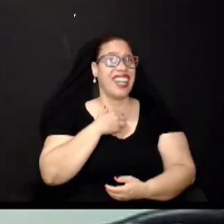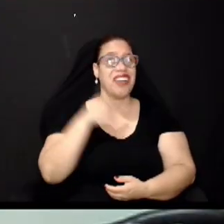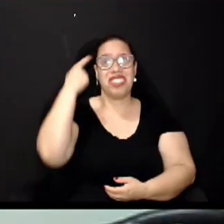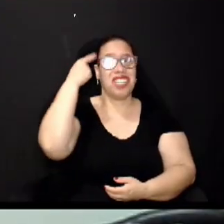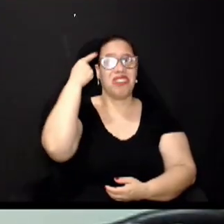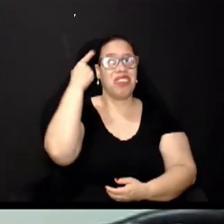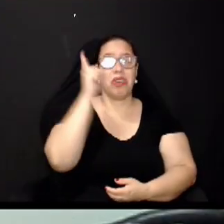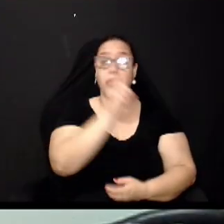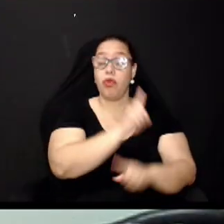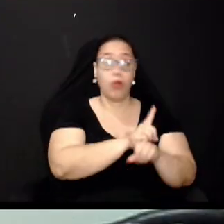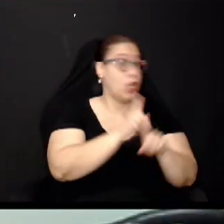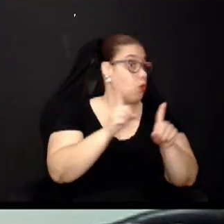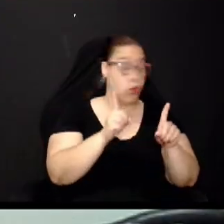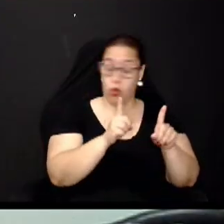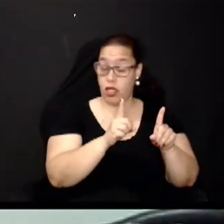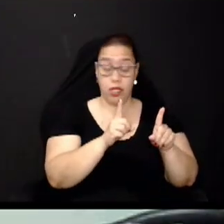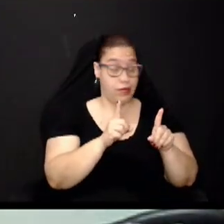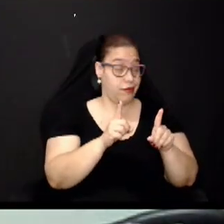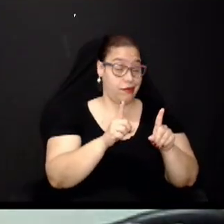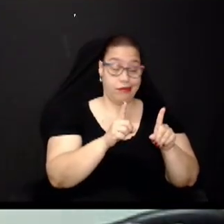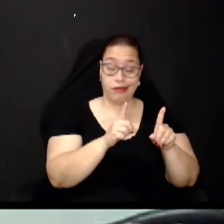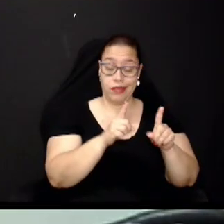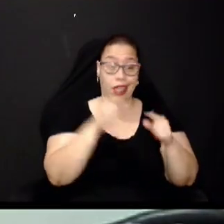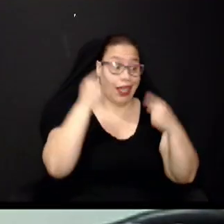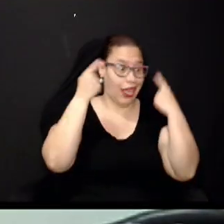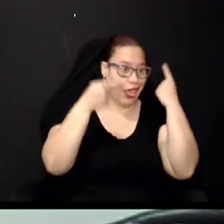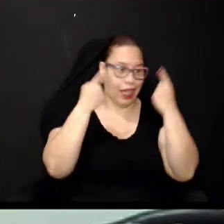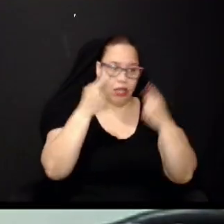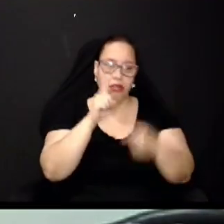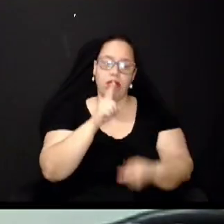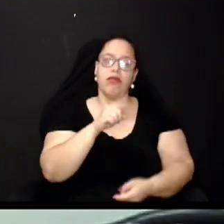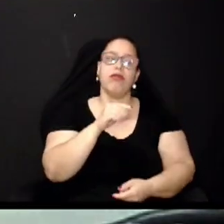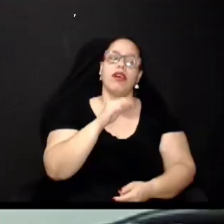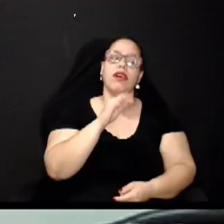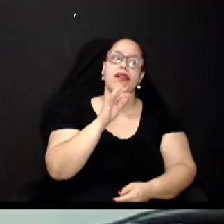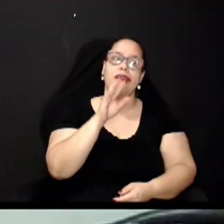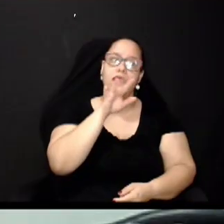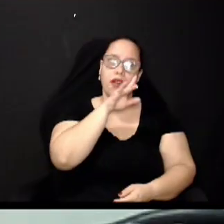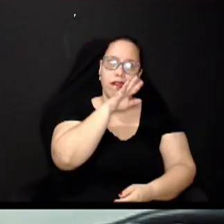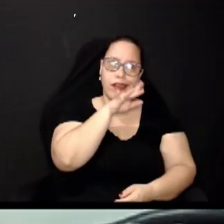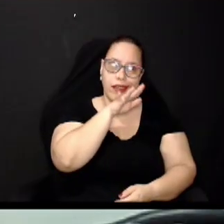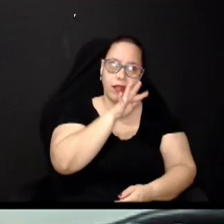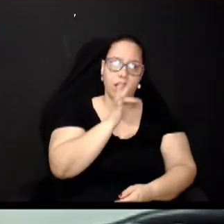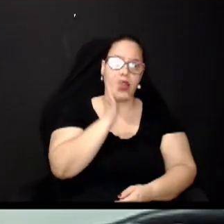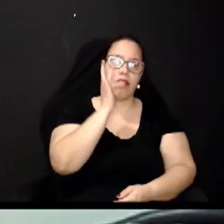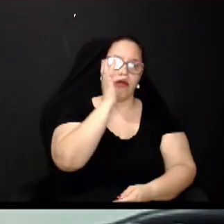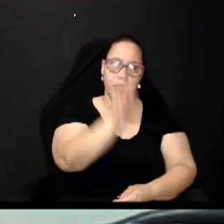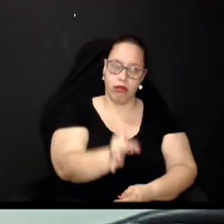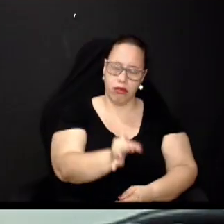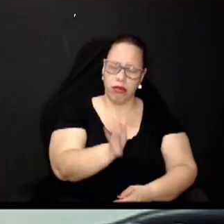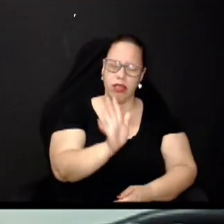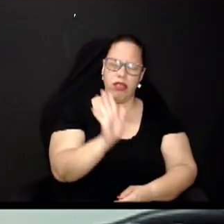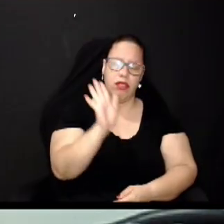é loucura né, da nossa cabeça, porque vai dar ruim, né? É a nossa intuição,